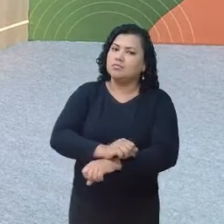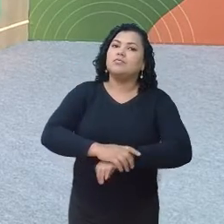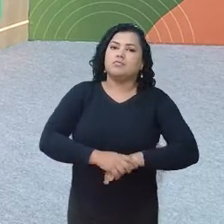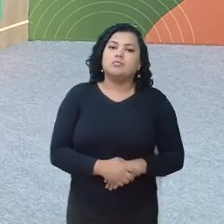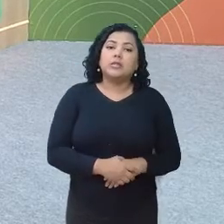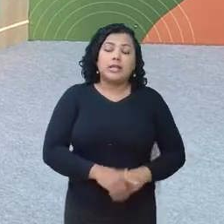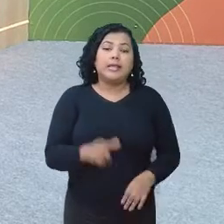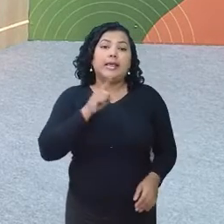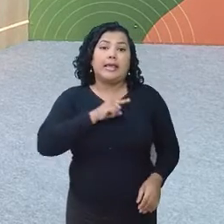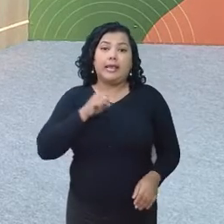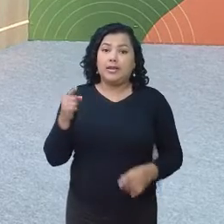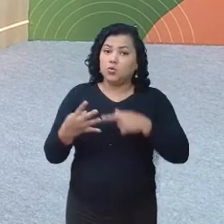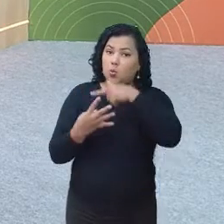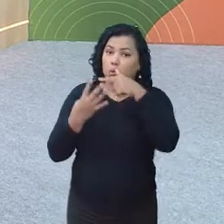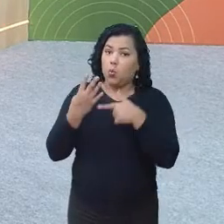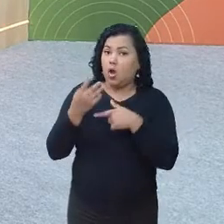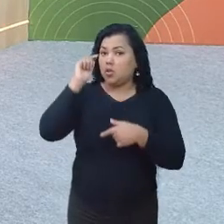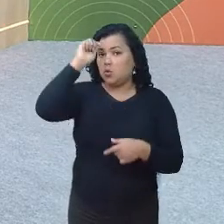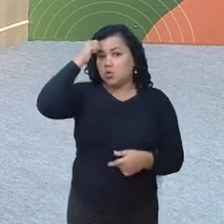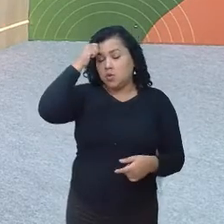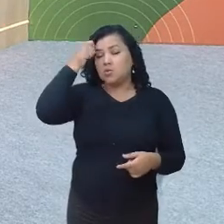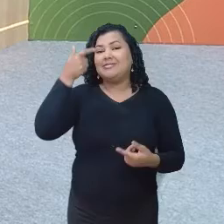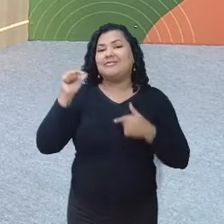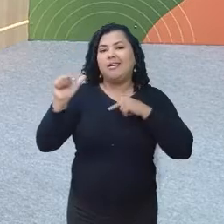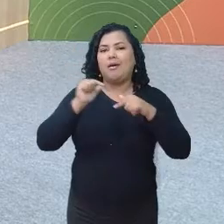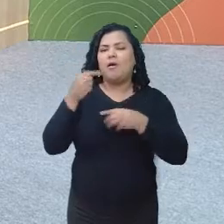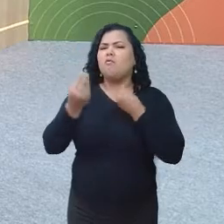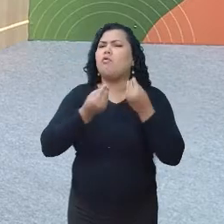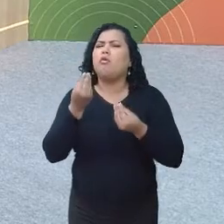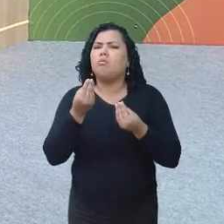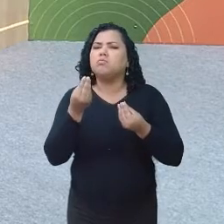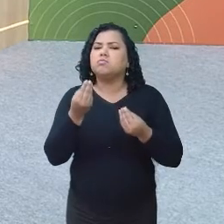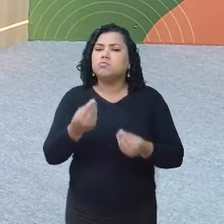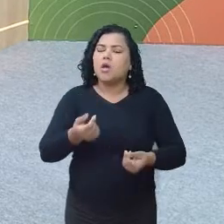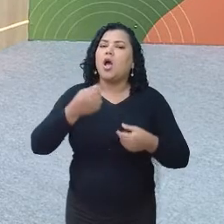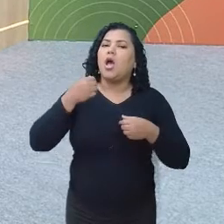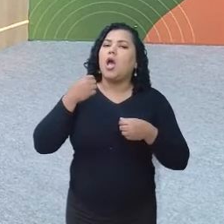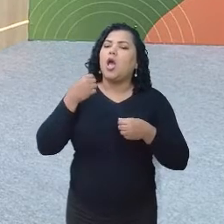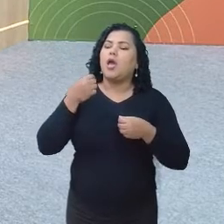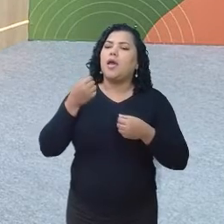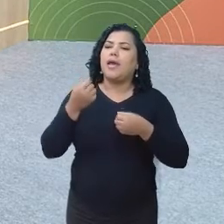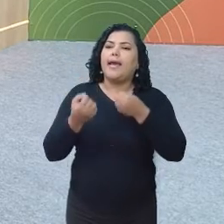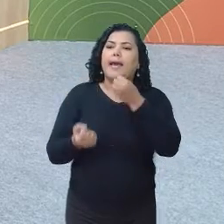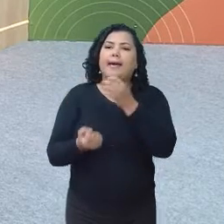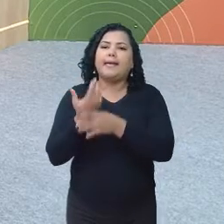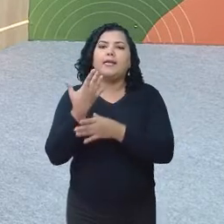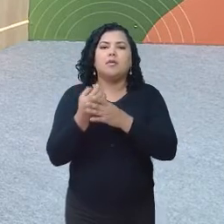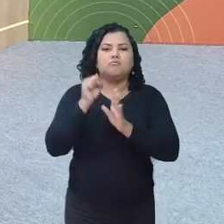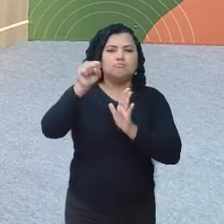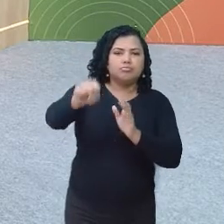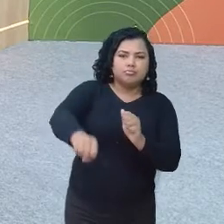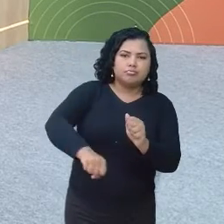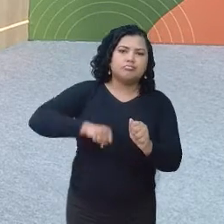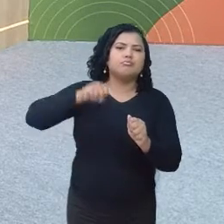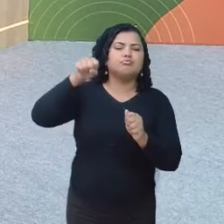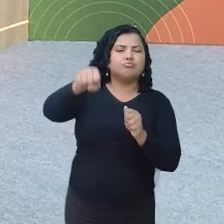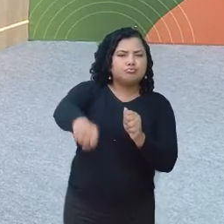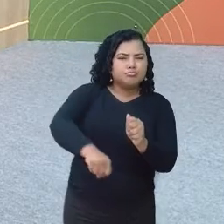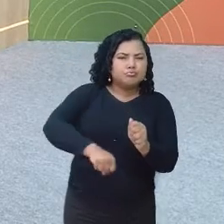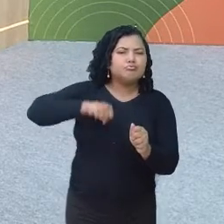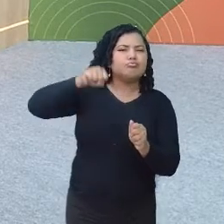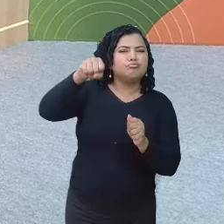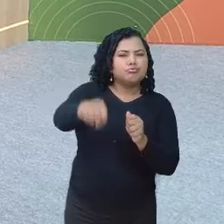que trabalhavam na produção do açúcar. Escravos que trabalhavam, em específico aqui, na moagem.